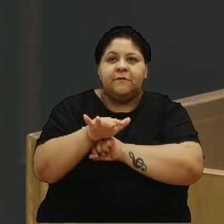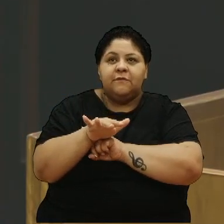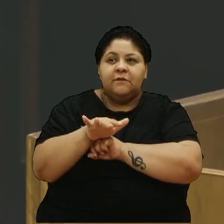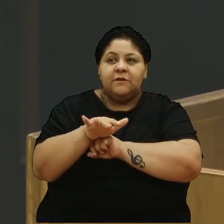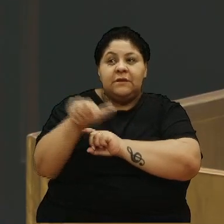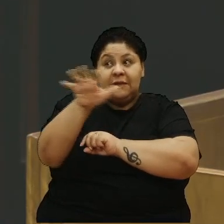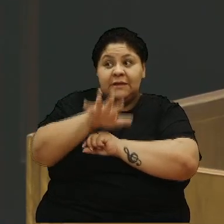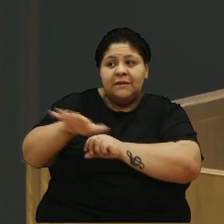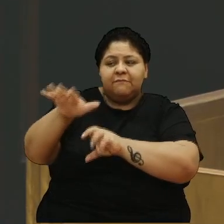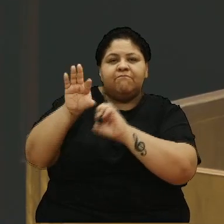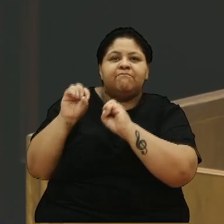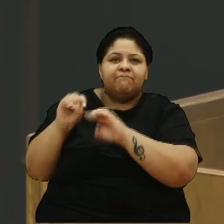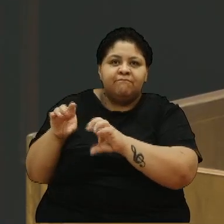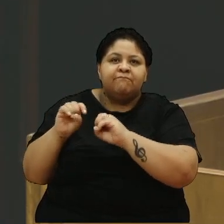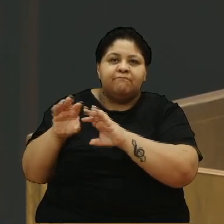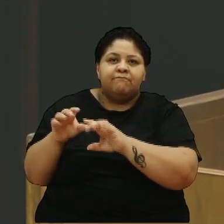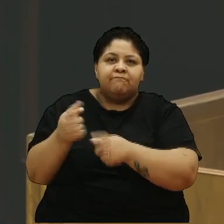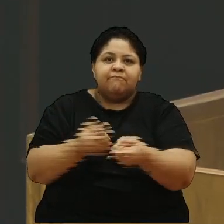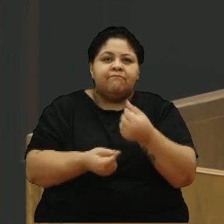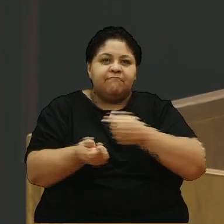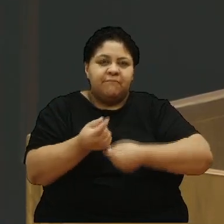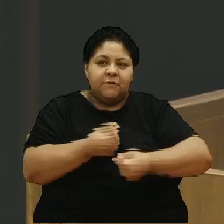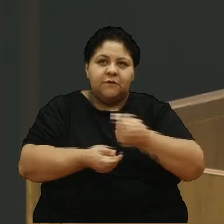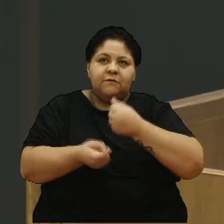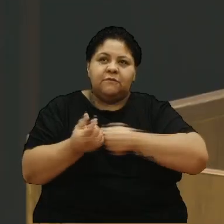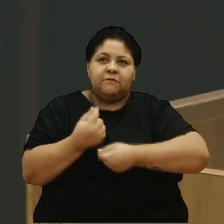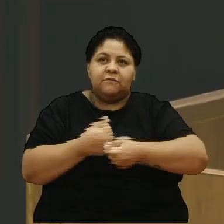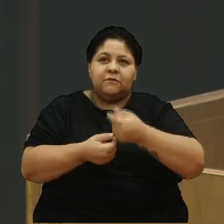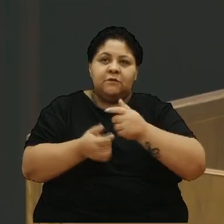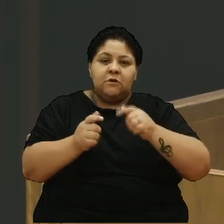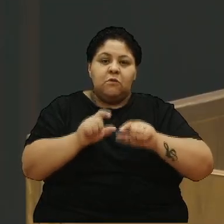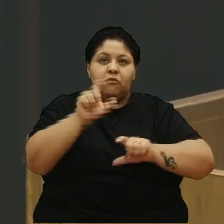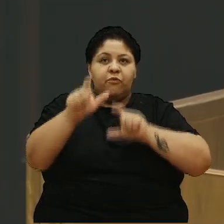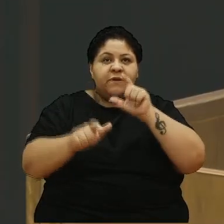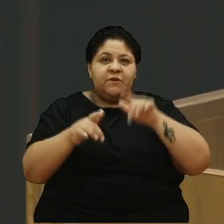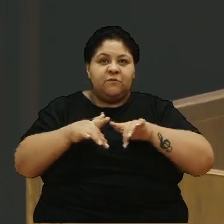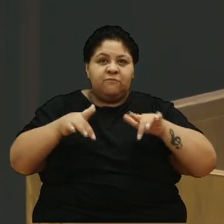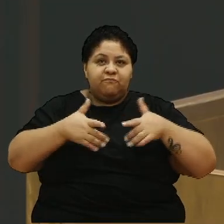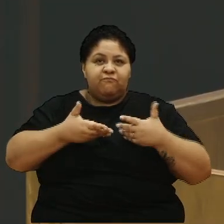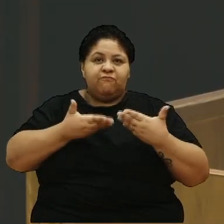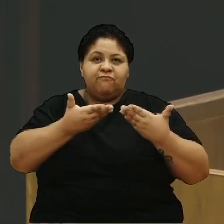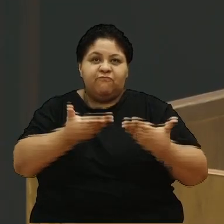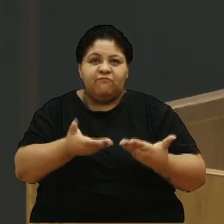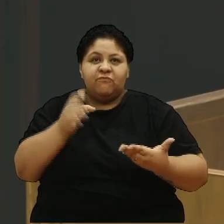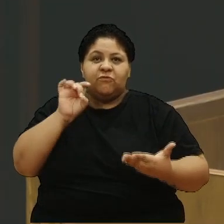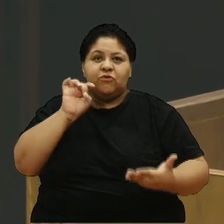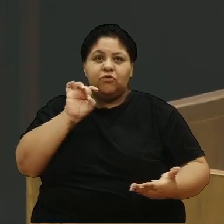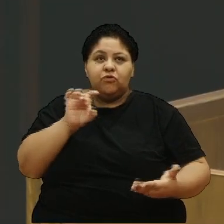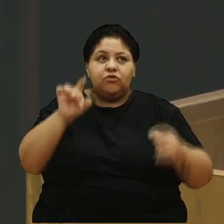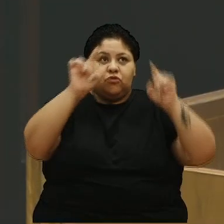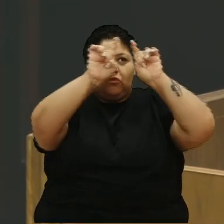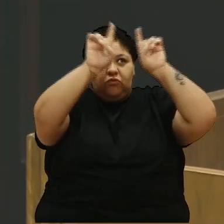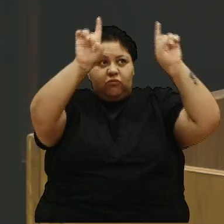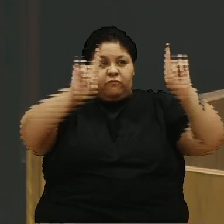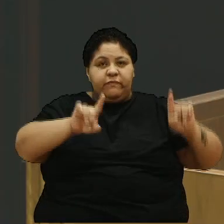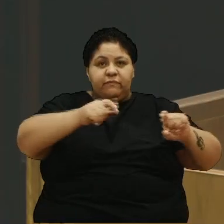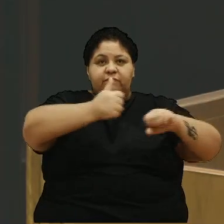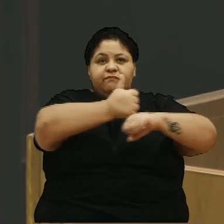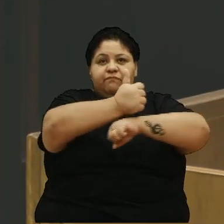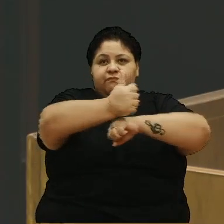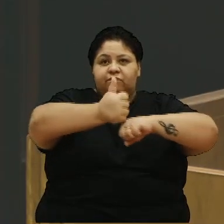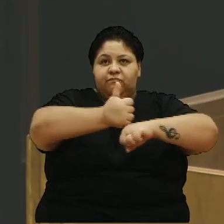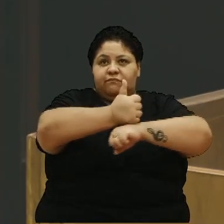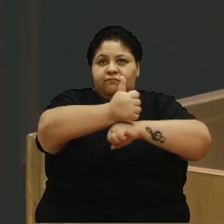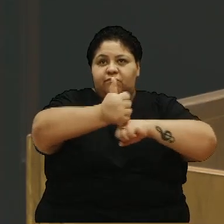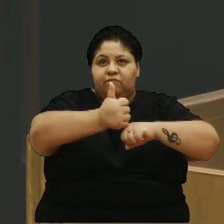educação, e é administrada exclusivamente por voluntários, sendo que apenas o seu quadro de profissionais que